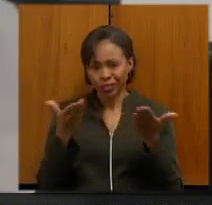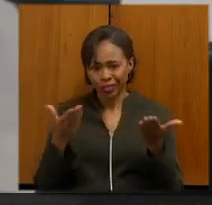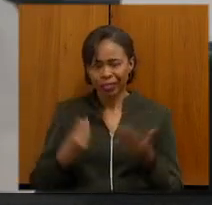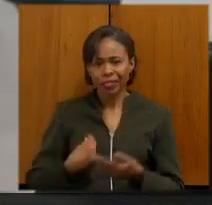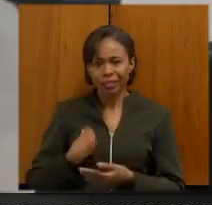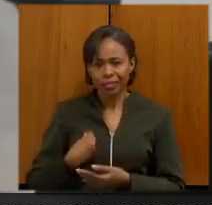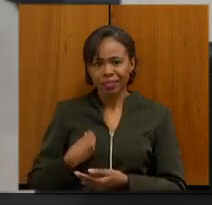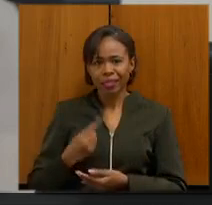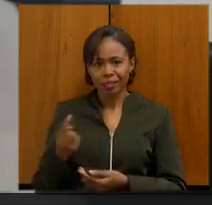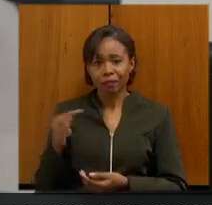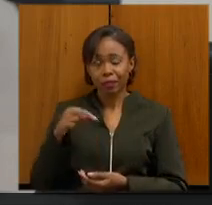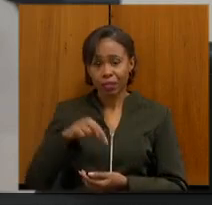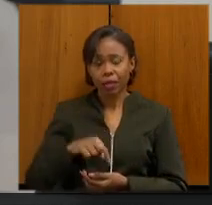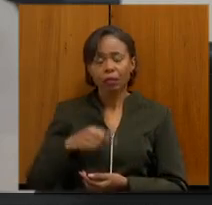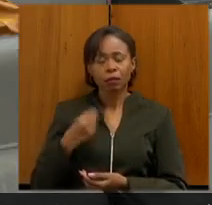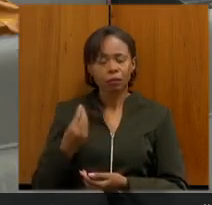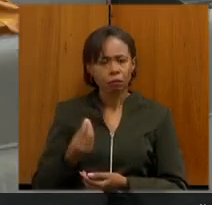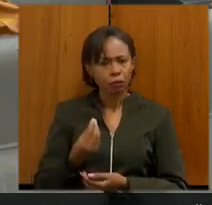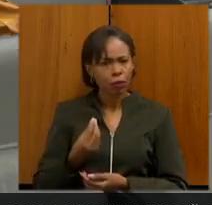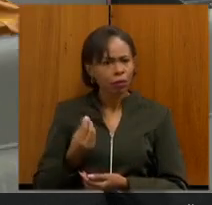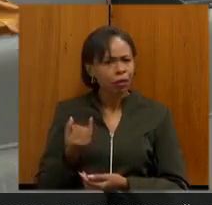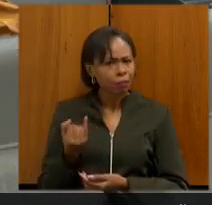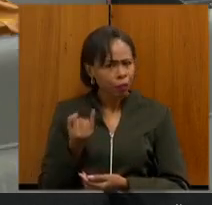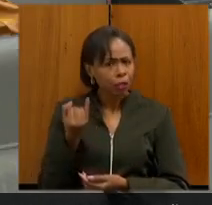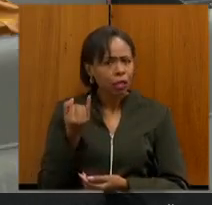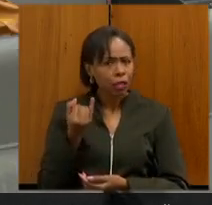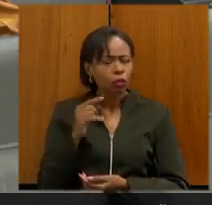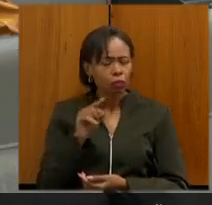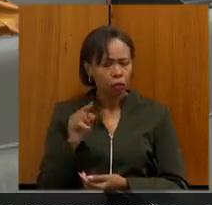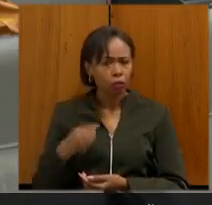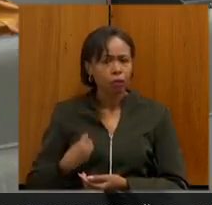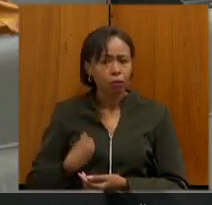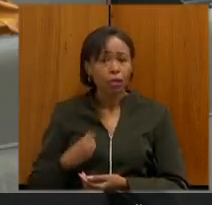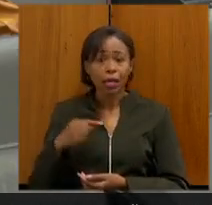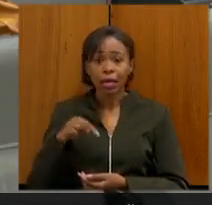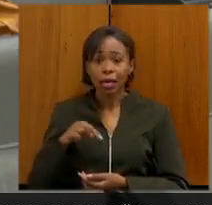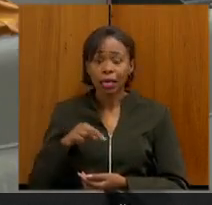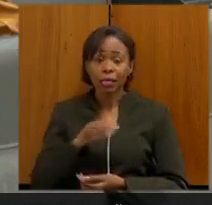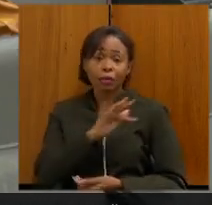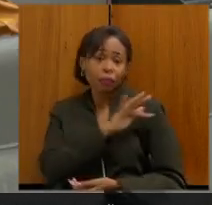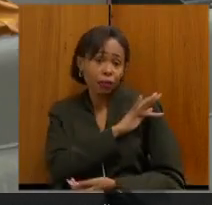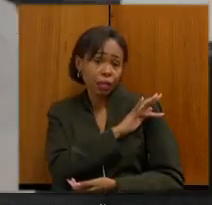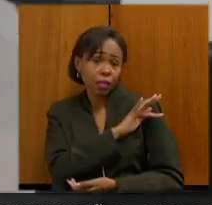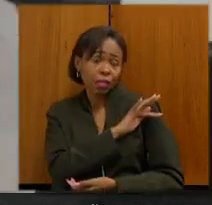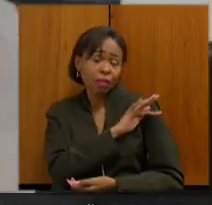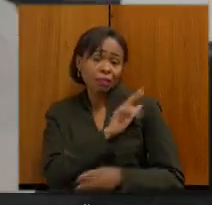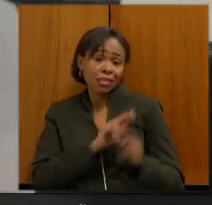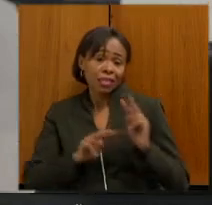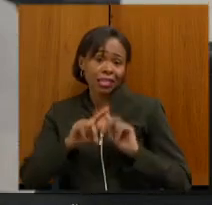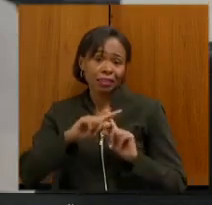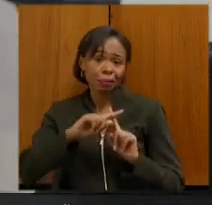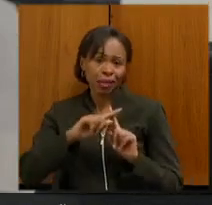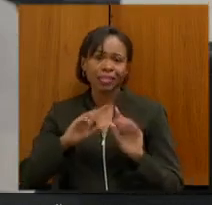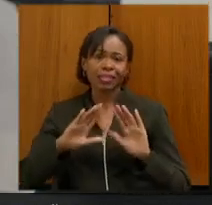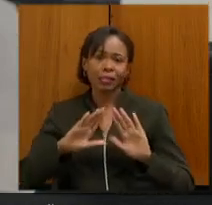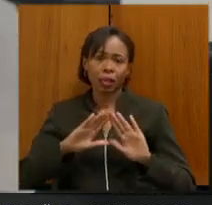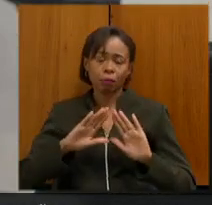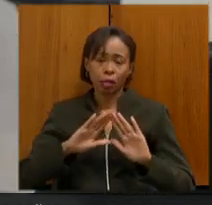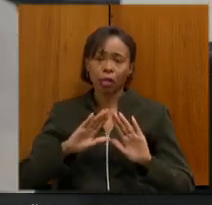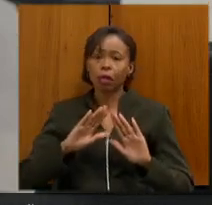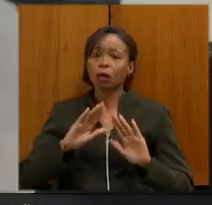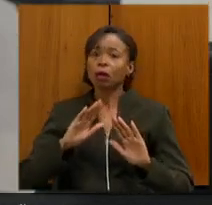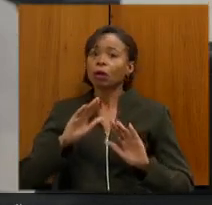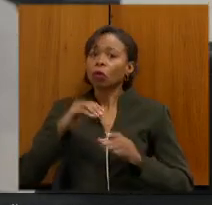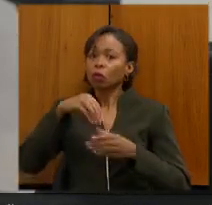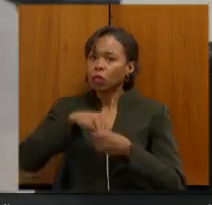muito importante essa participação essa experiência do seminário fiscaliza mais com presença de pessoas e que elas possam